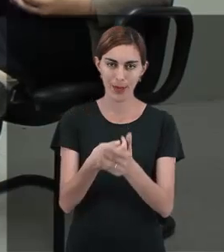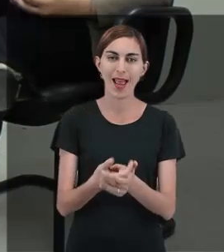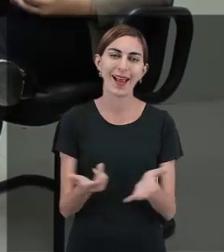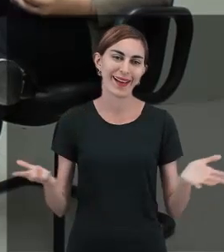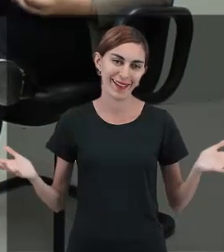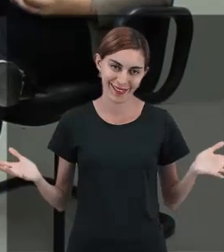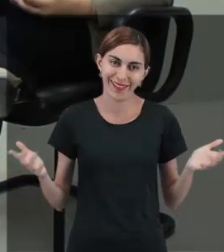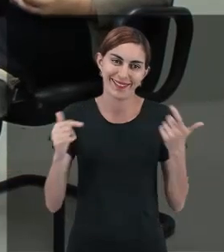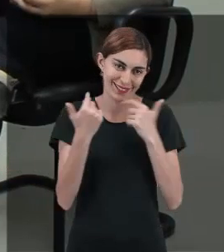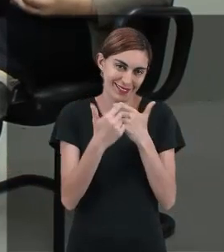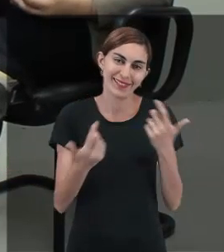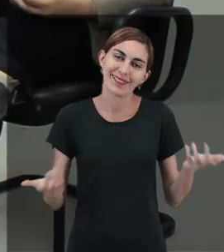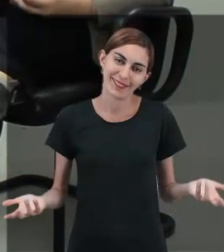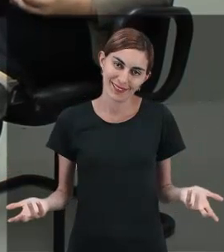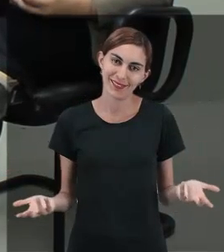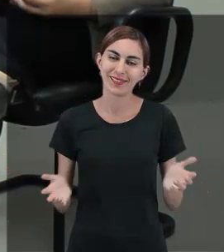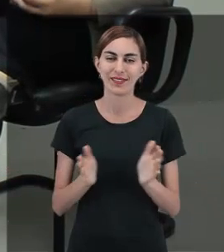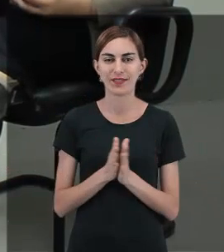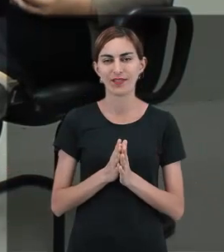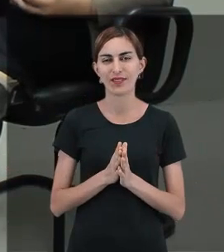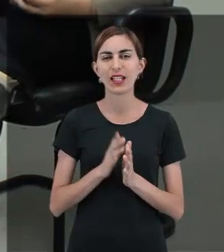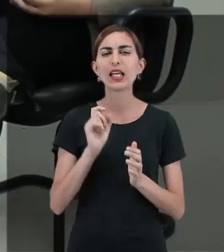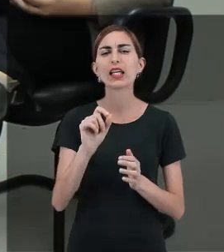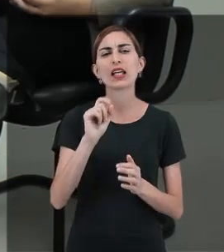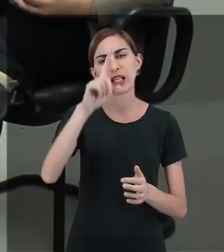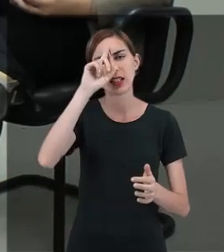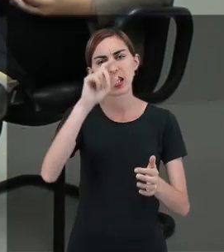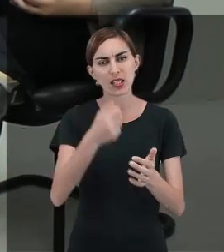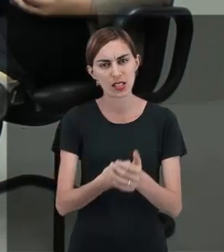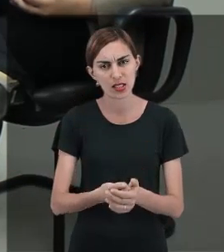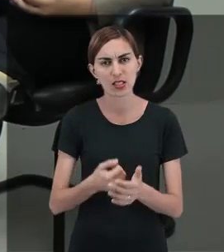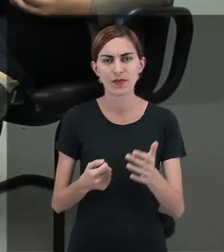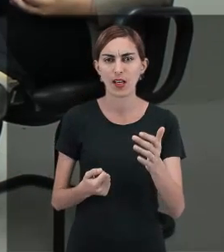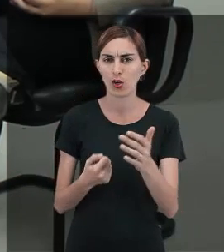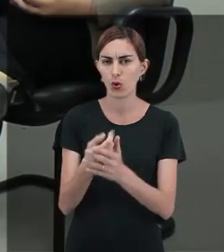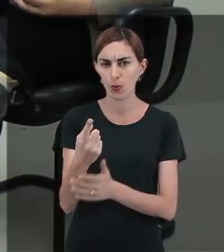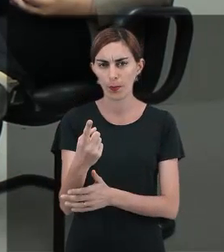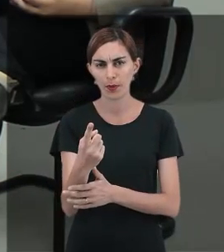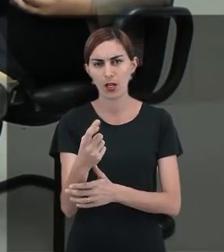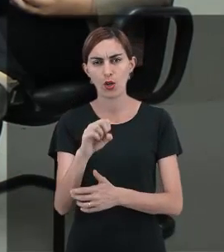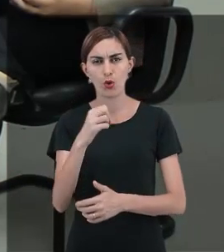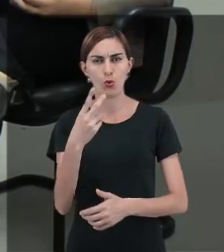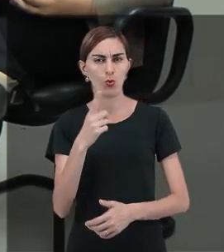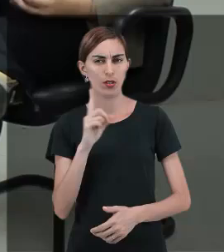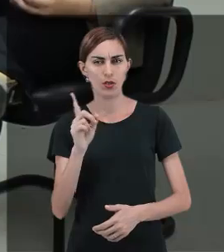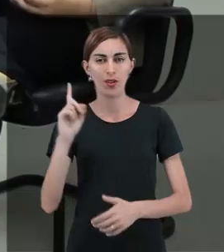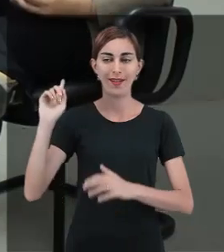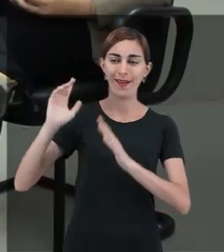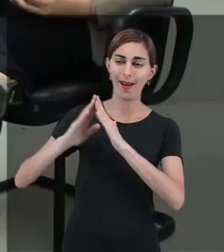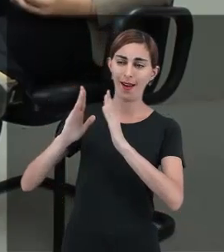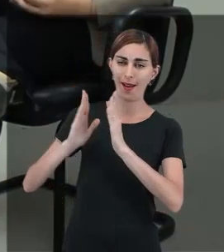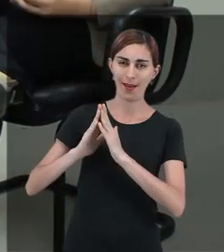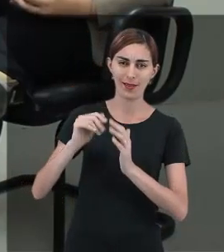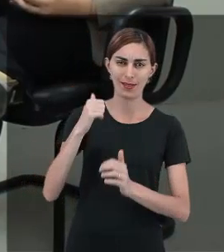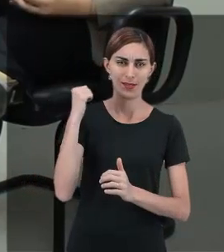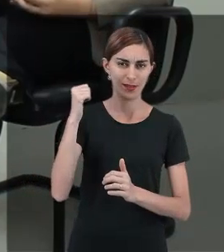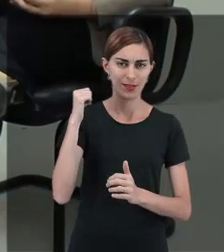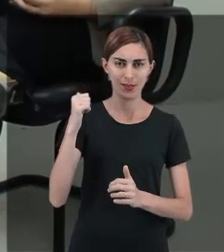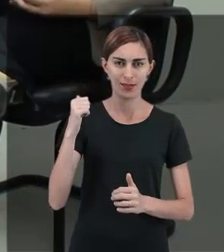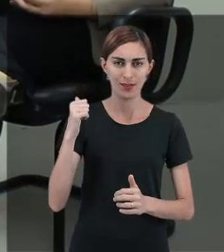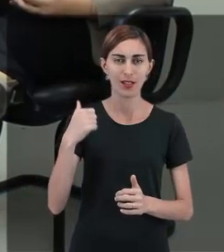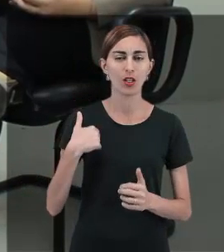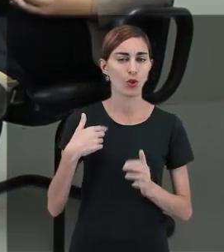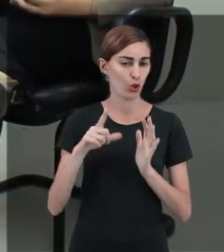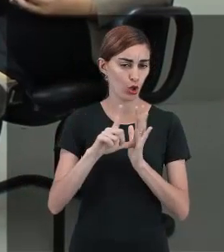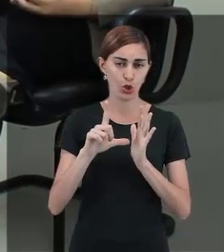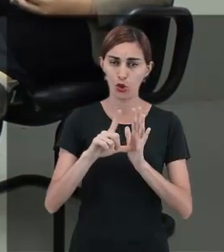não ocorra, olha só, quem decide se vai comprar ou não vai comprar, foi decidido em casa. Minha filha me convenceu a sair para um shopping, para uma